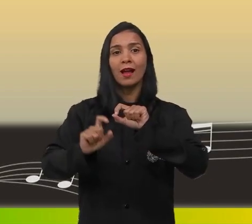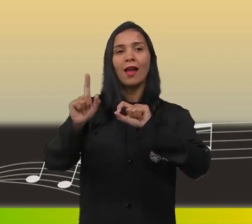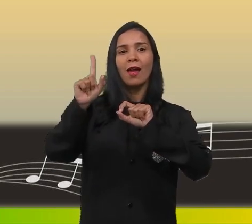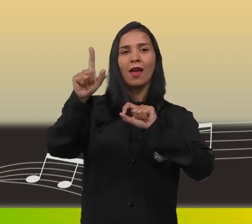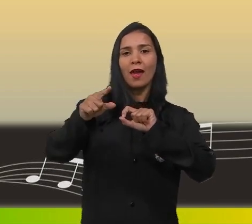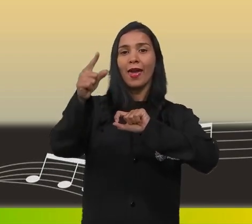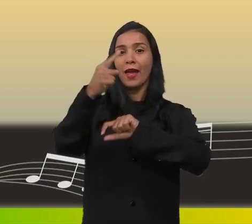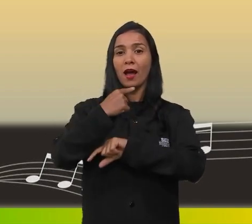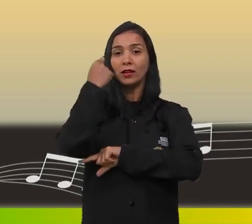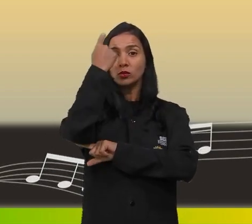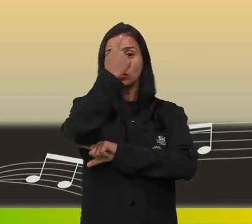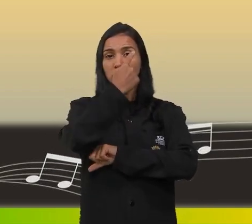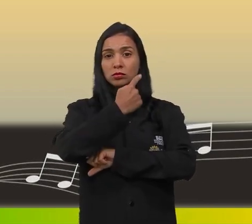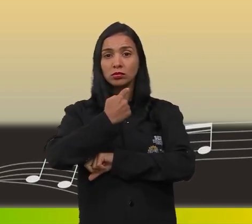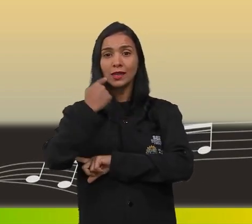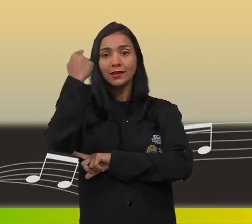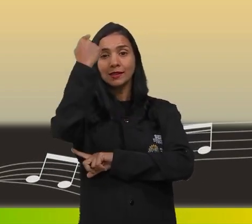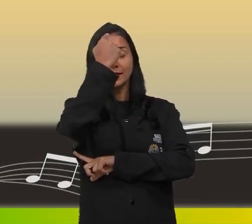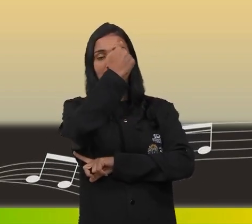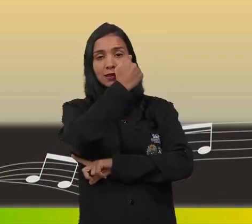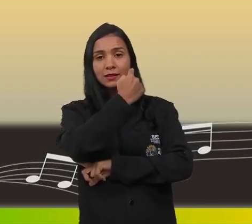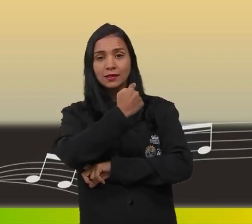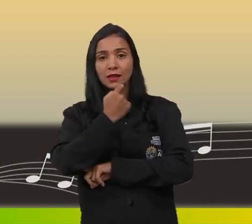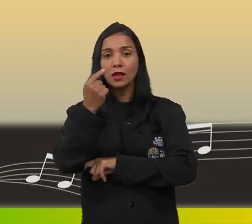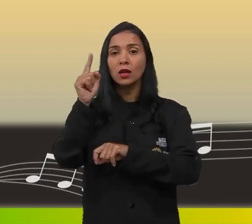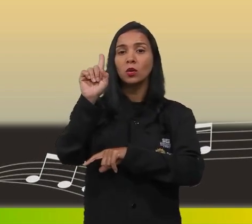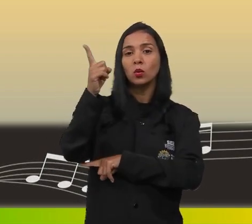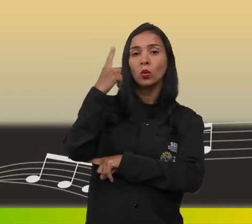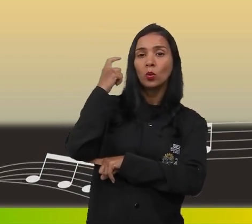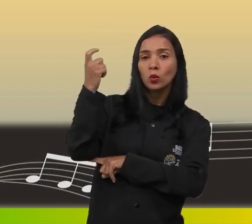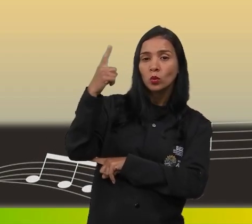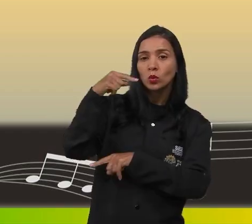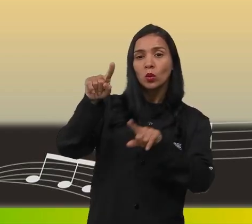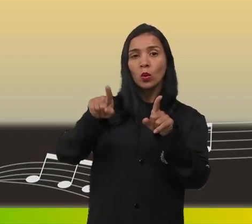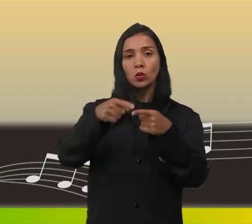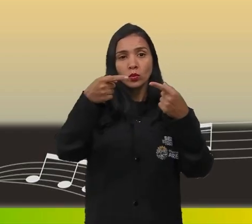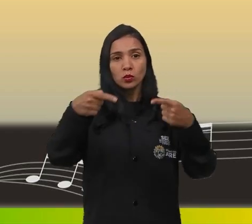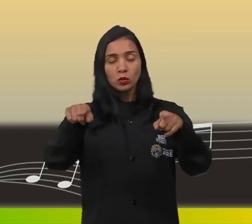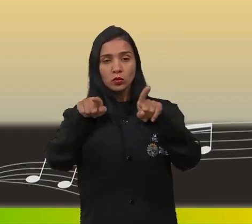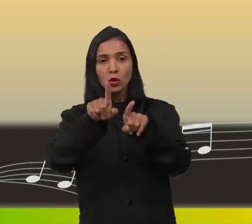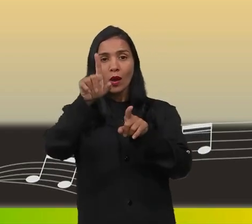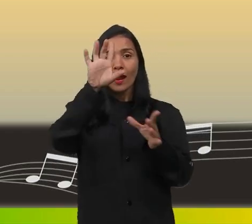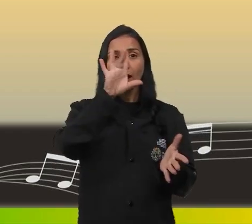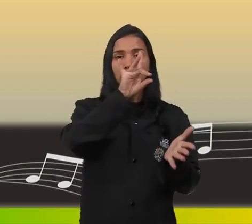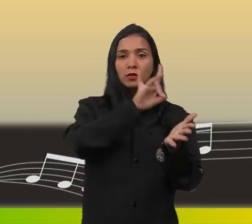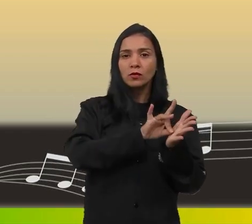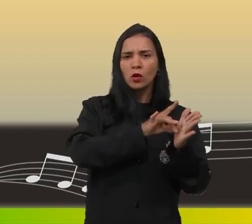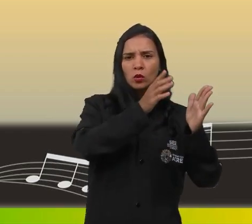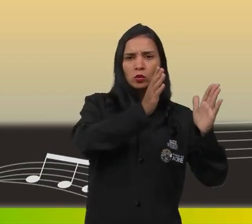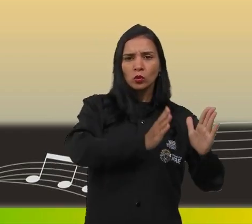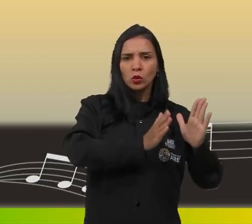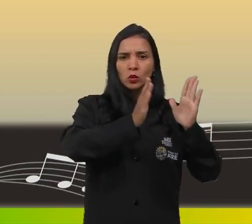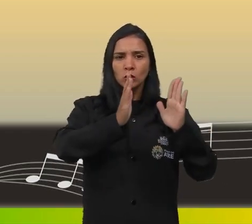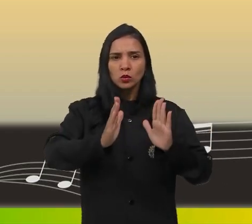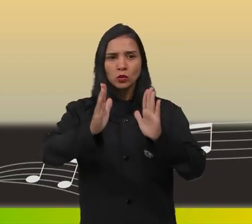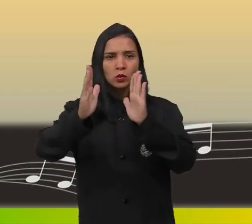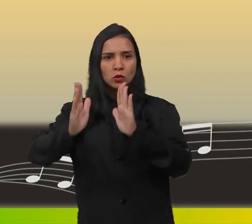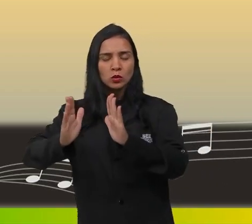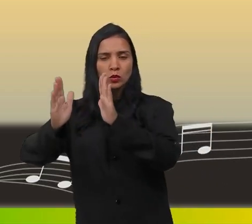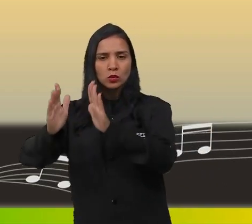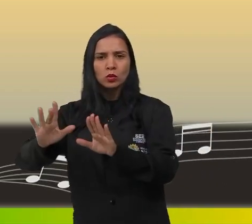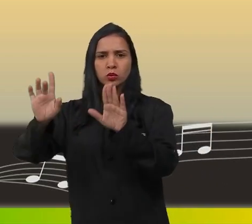da duração do som. É a definição de quanto tempo cada parte da melodia continuará à